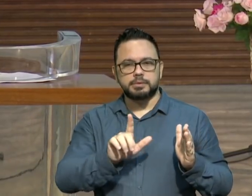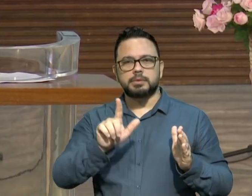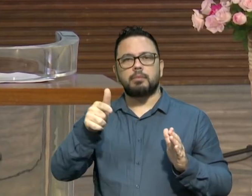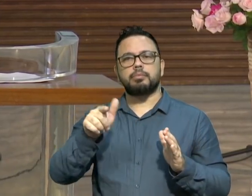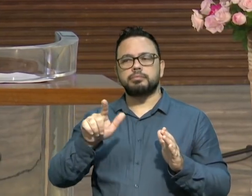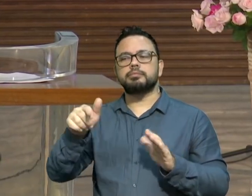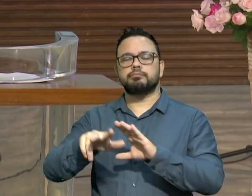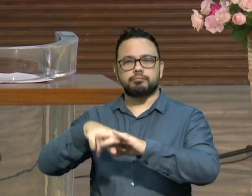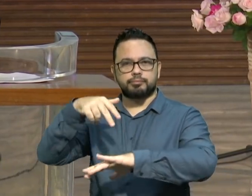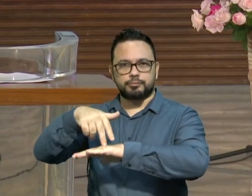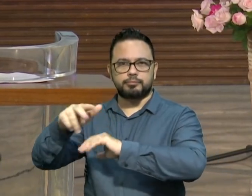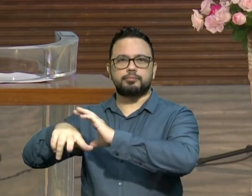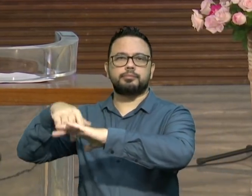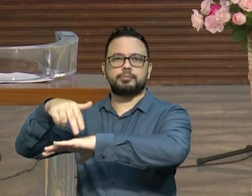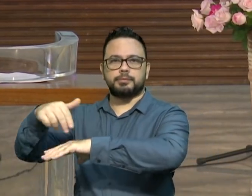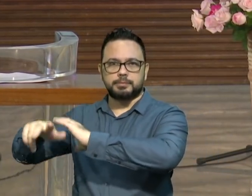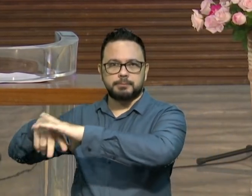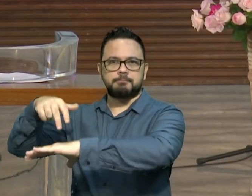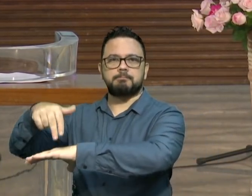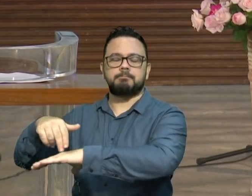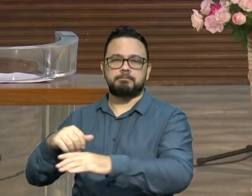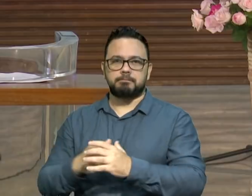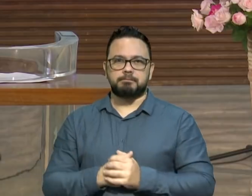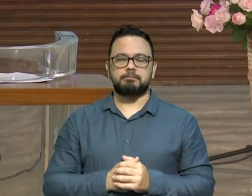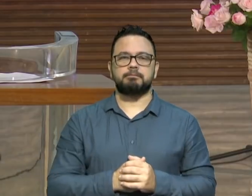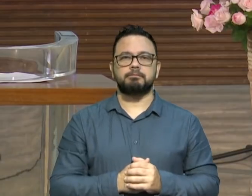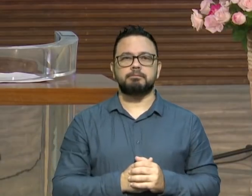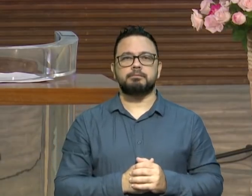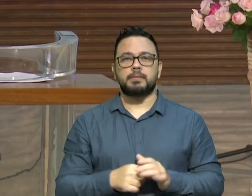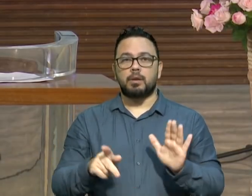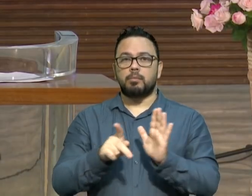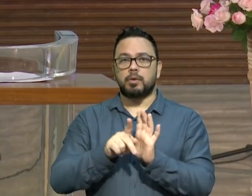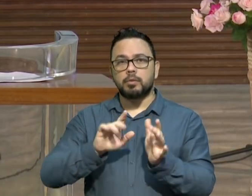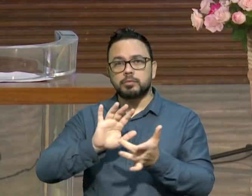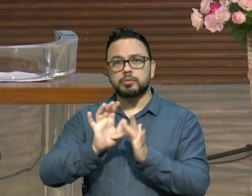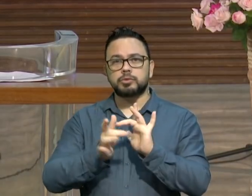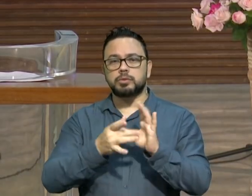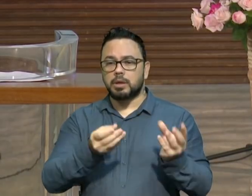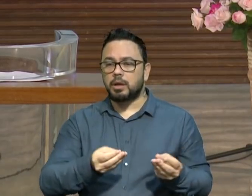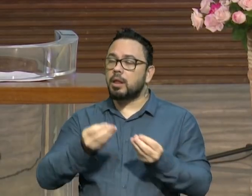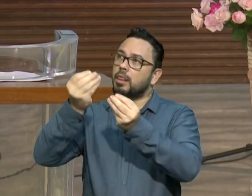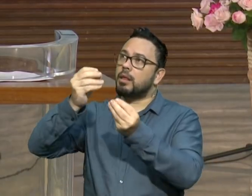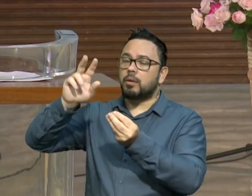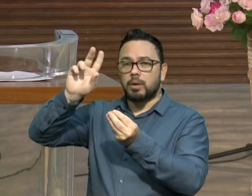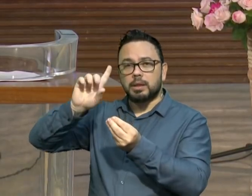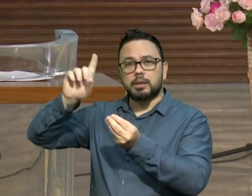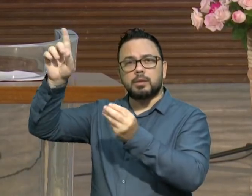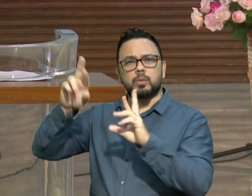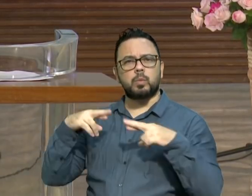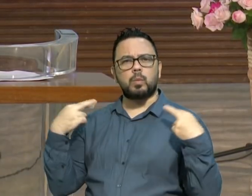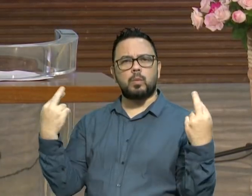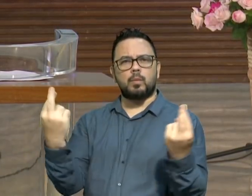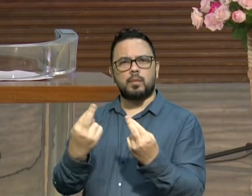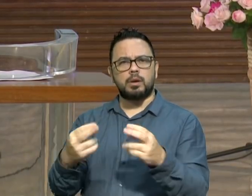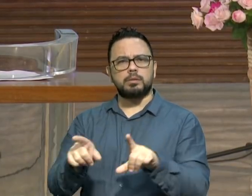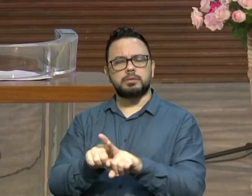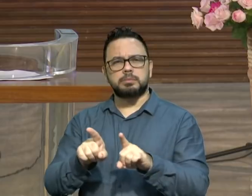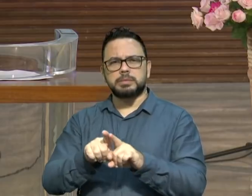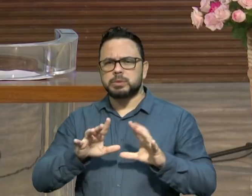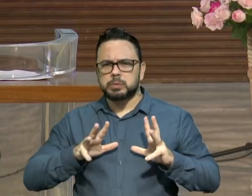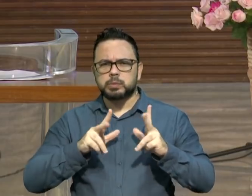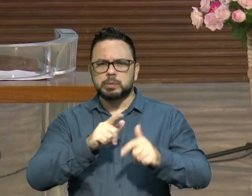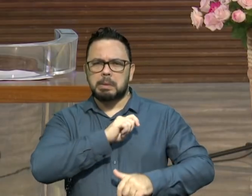na sua vinda e então virá o fim quando ele entregar o reino a Deus e pai quando houver destruído todo Principado bem como toda a